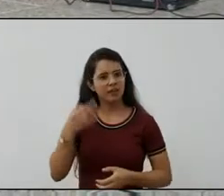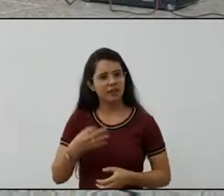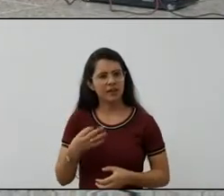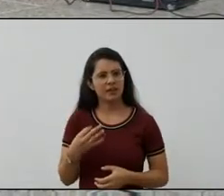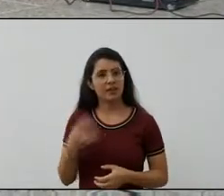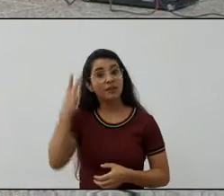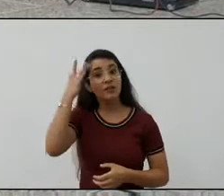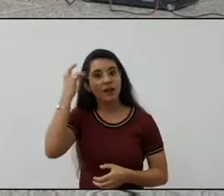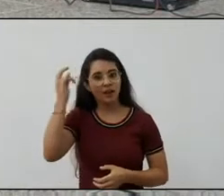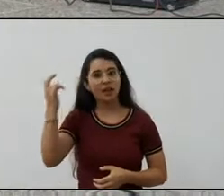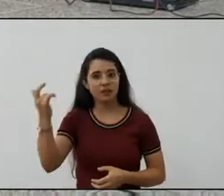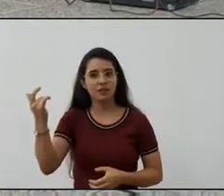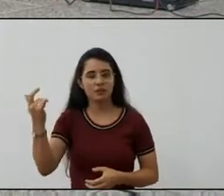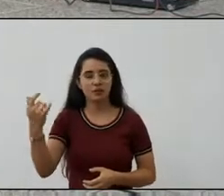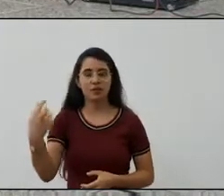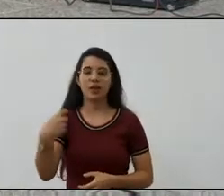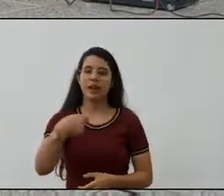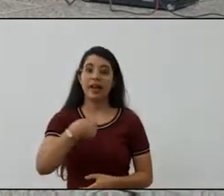E eu